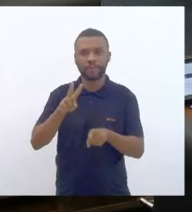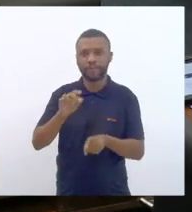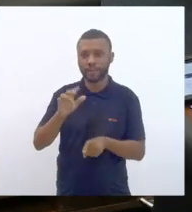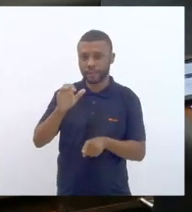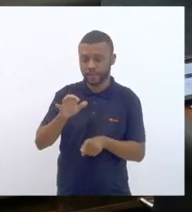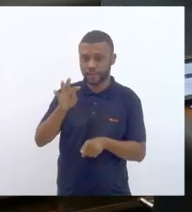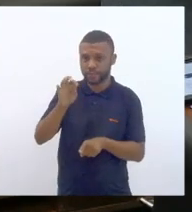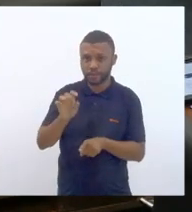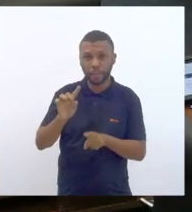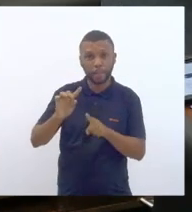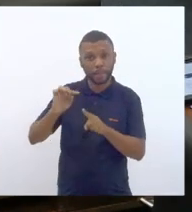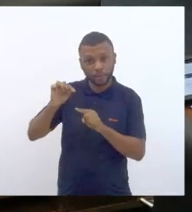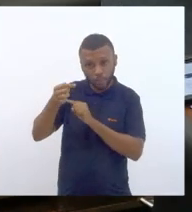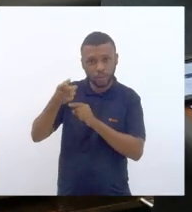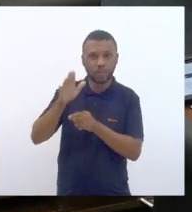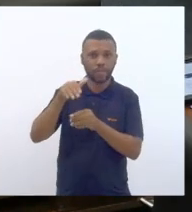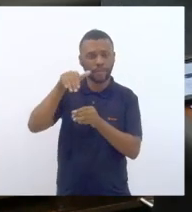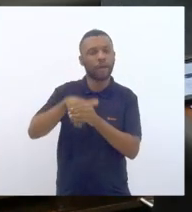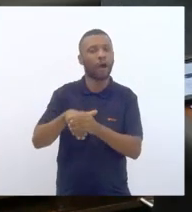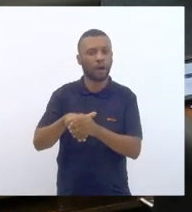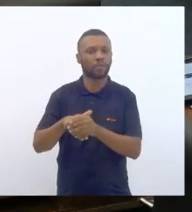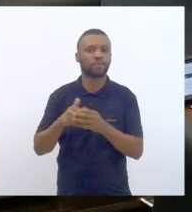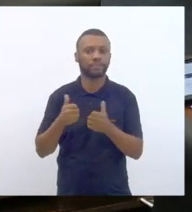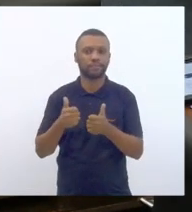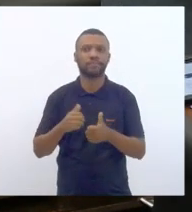seguida. Obrigado, presidente. Voto favorável.